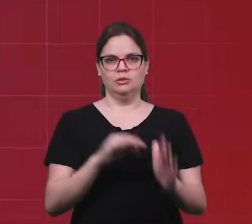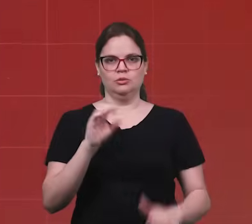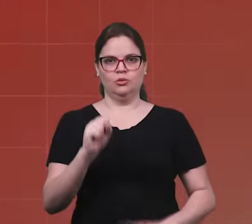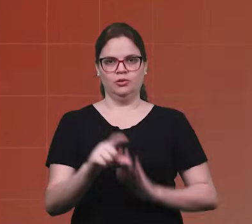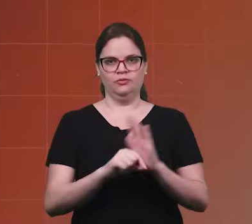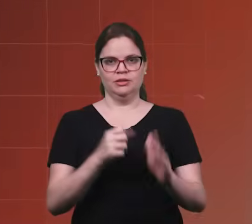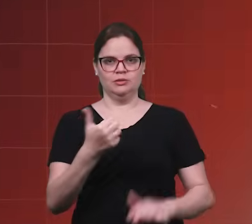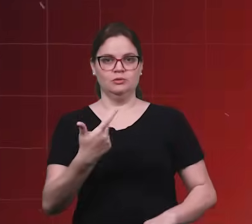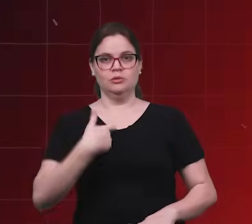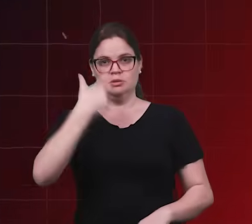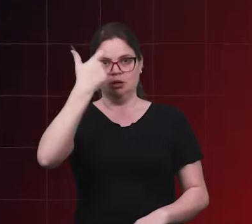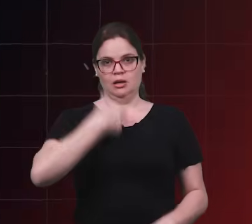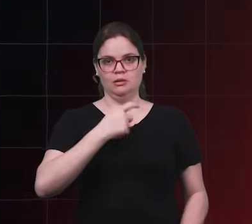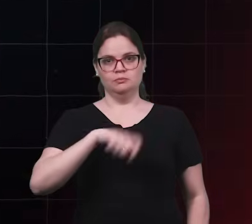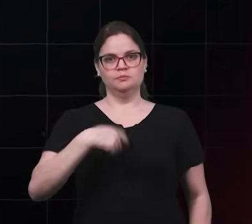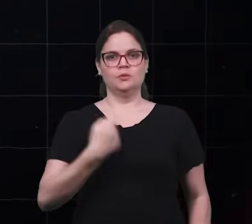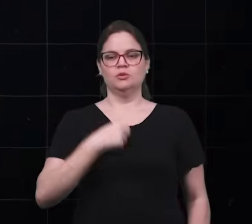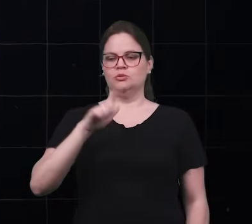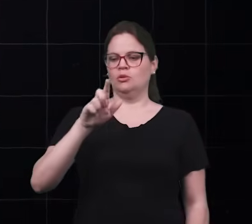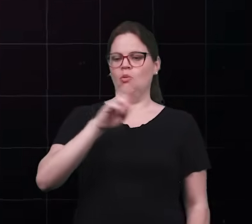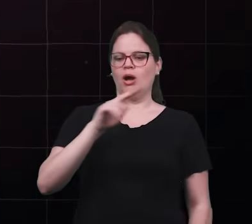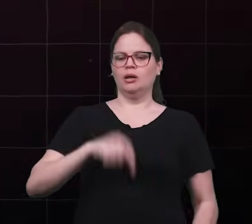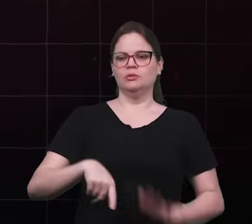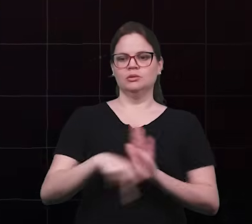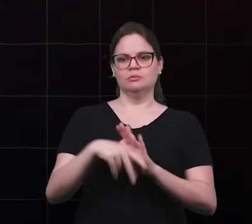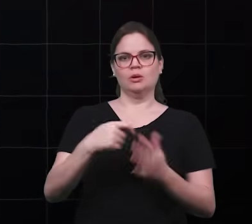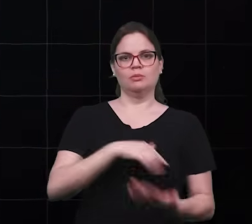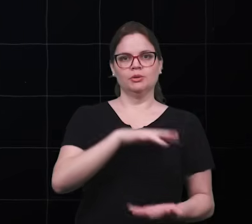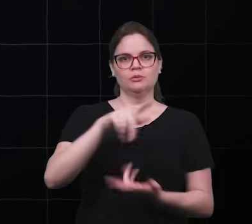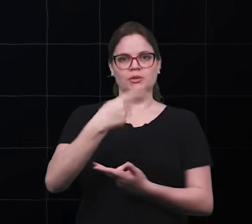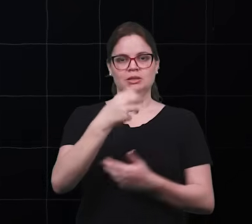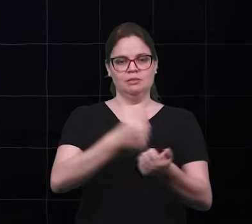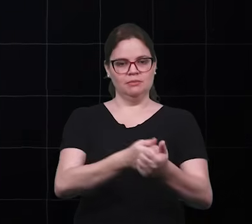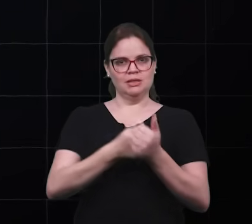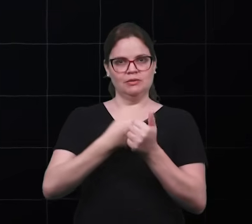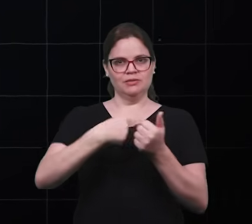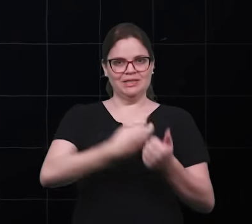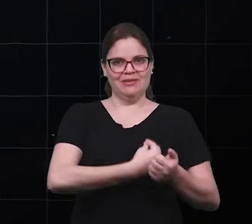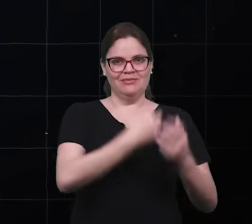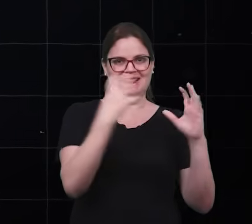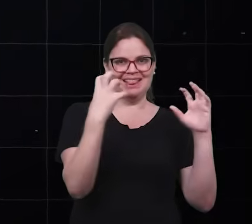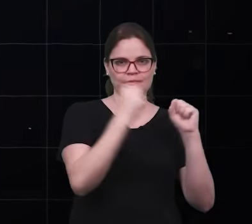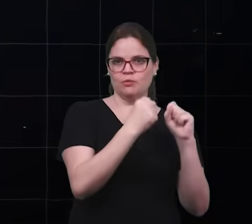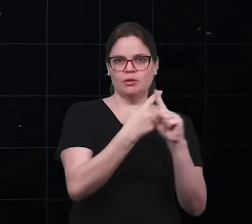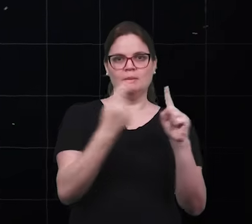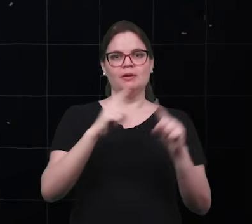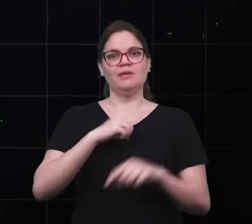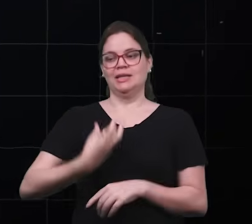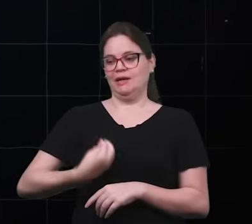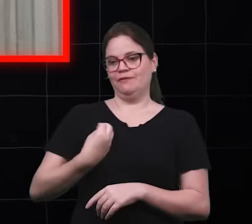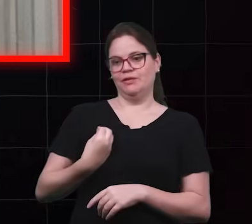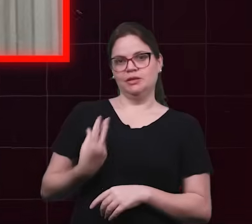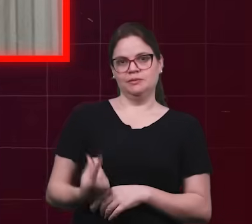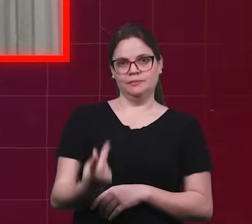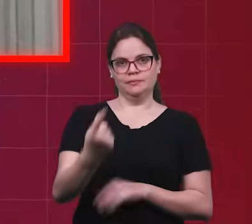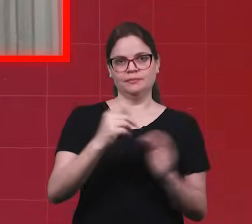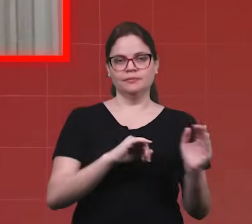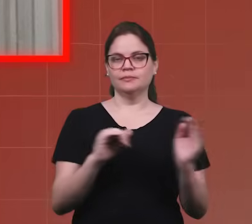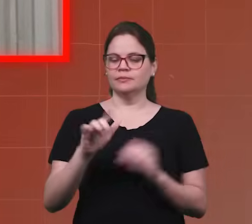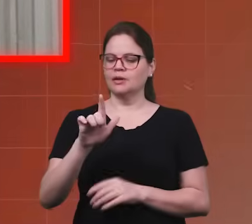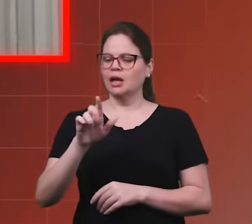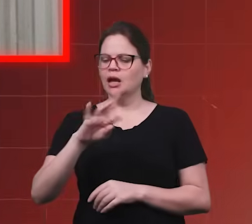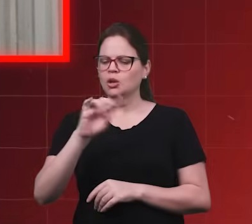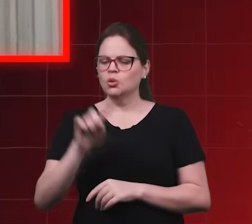mundo, quem me segue não entrará em trevas, mas terá a luz da vida. A luz